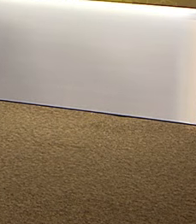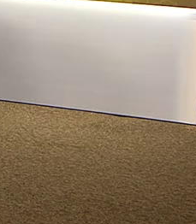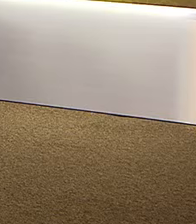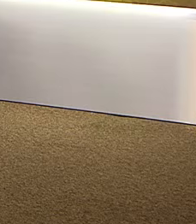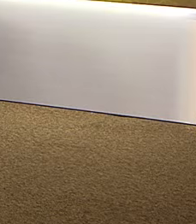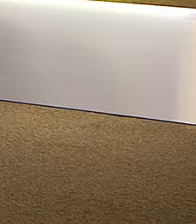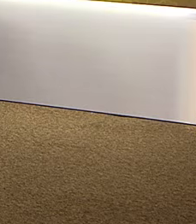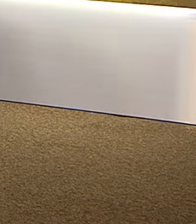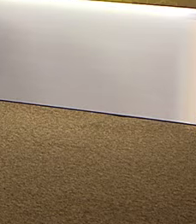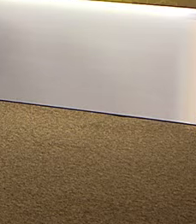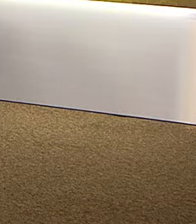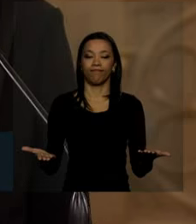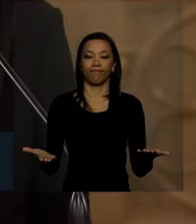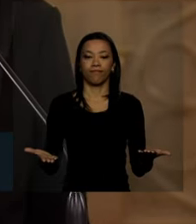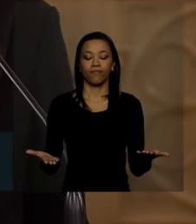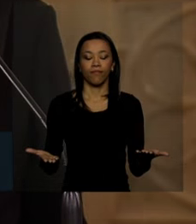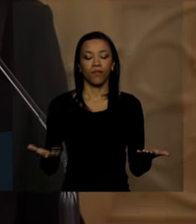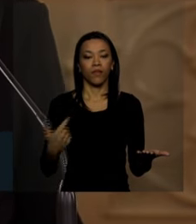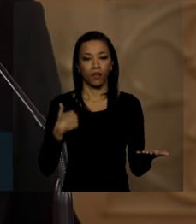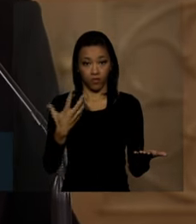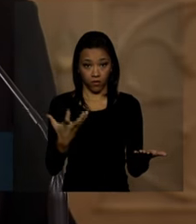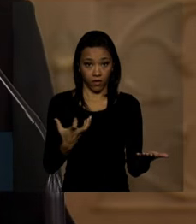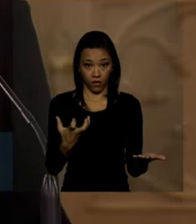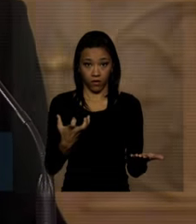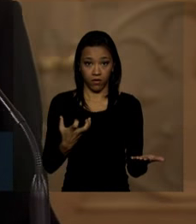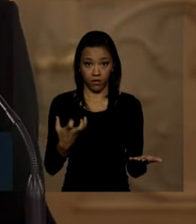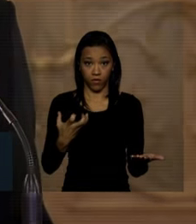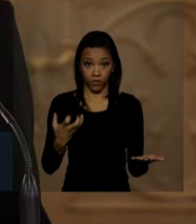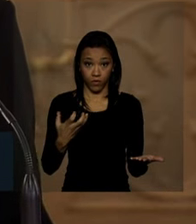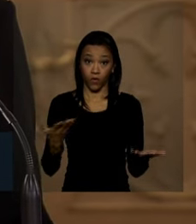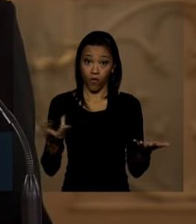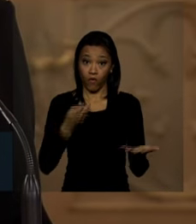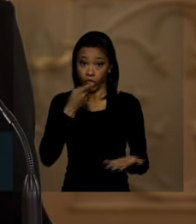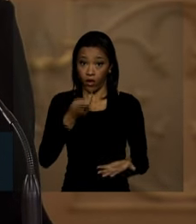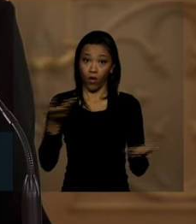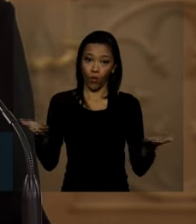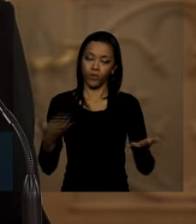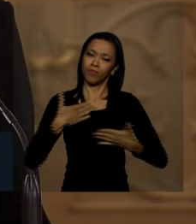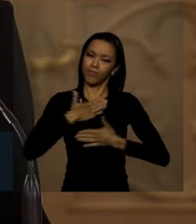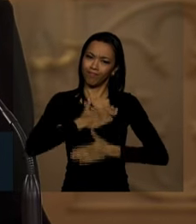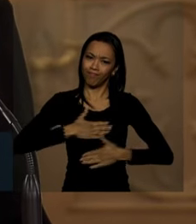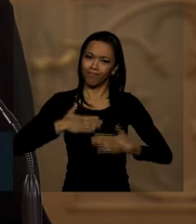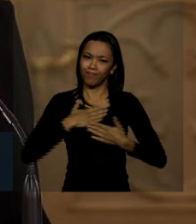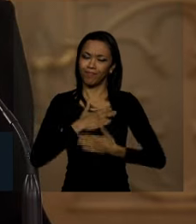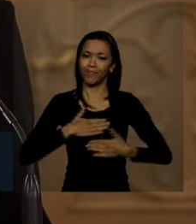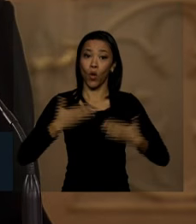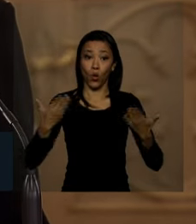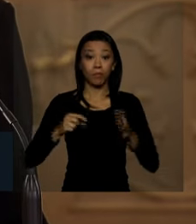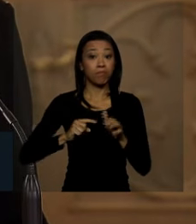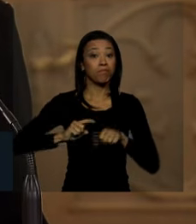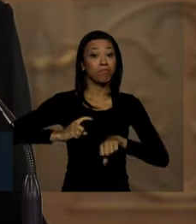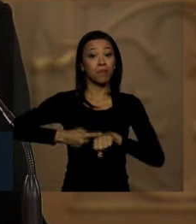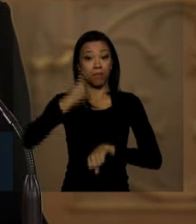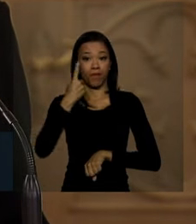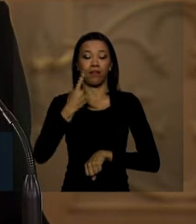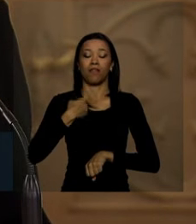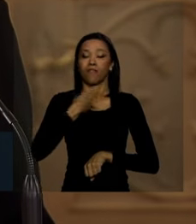imprensa. Veja como foi. Eu queria expressar a minha satisfação em realizar essa primeira visita à